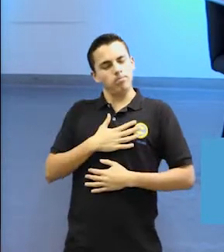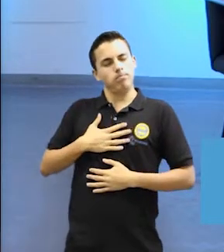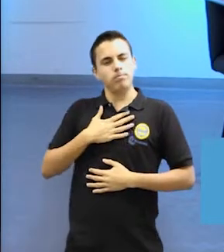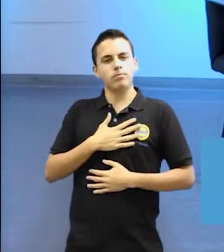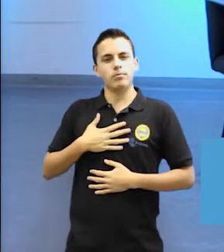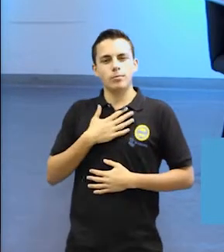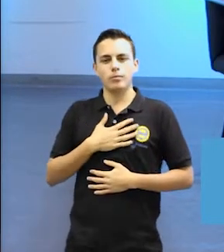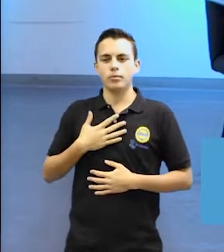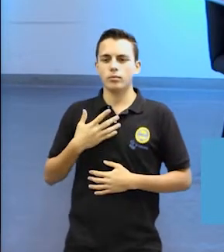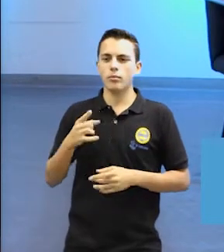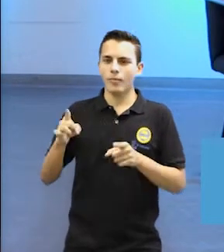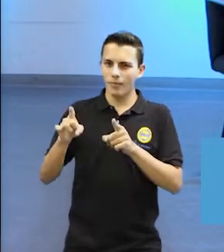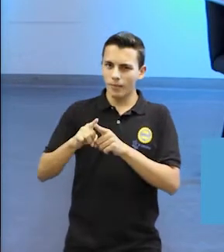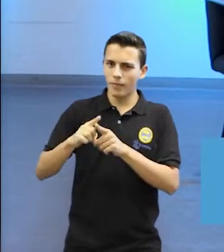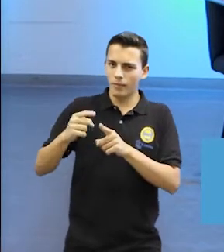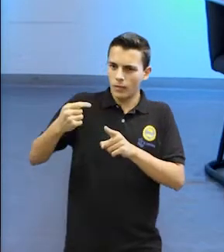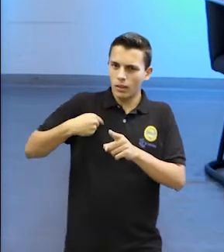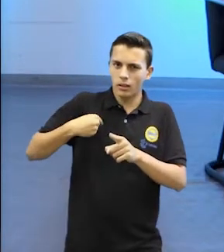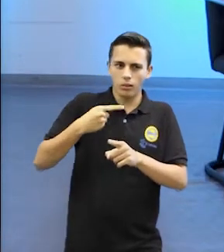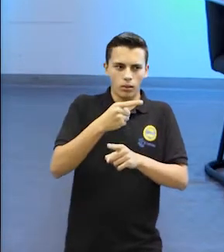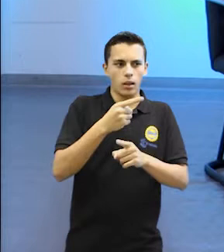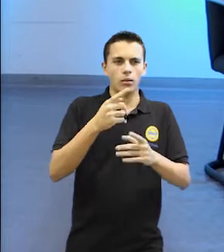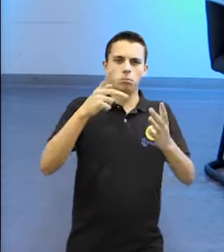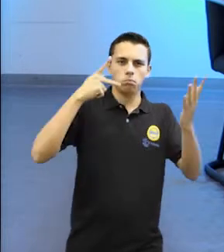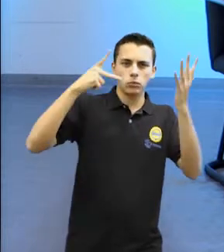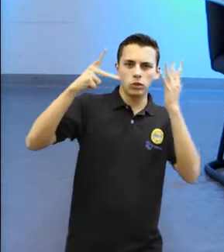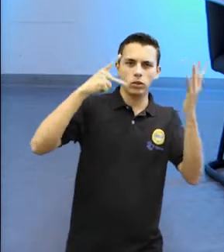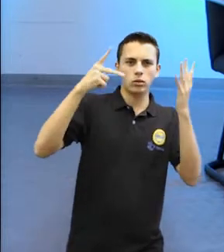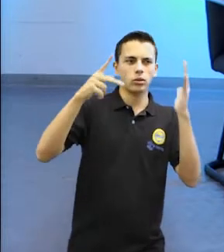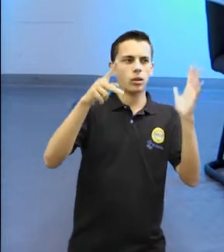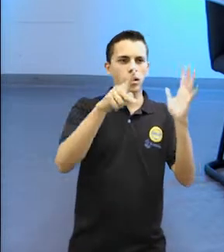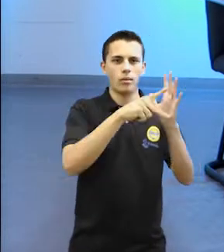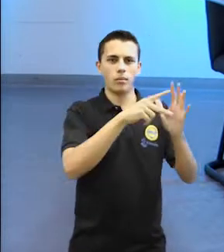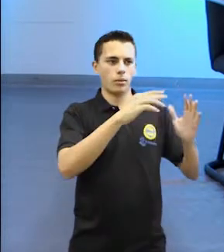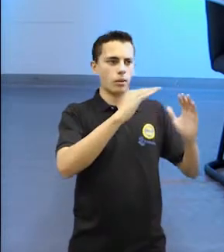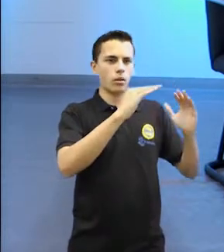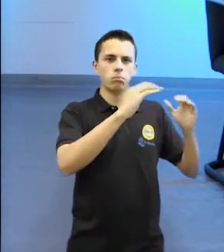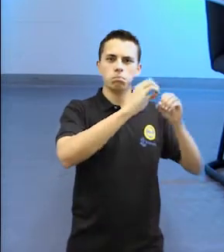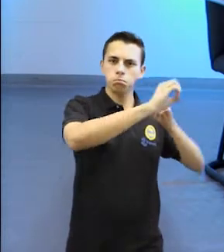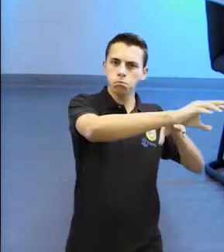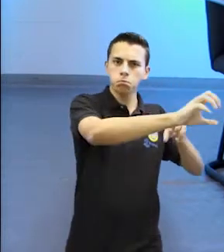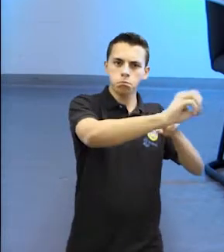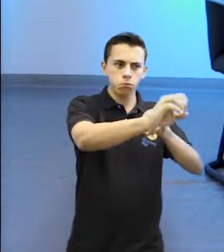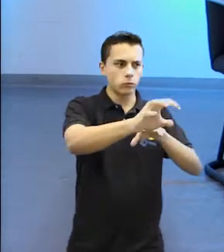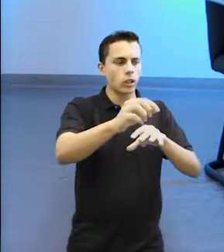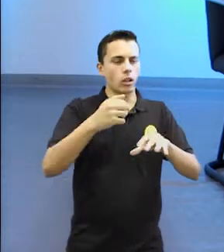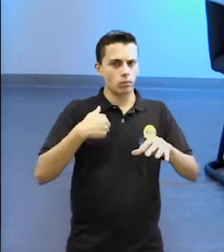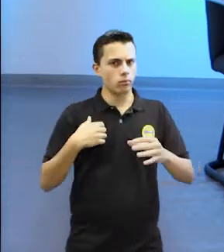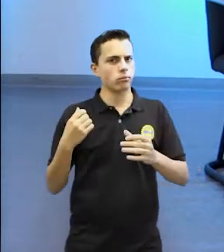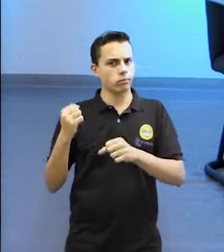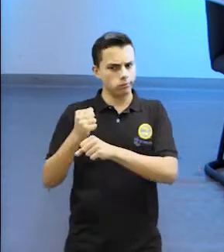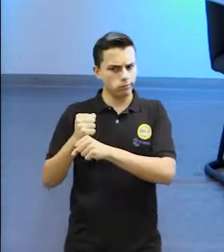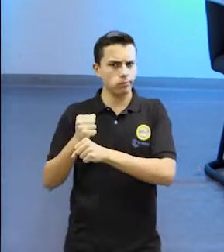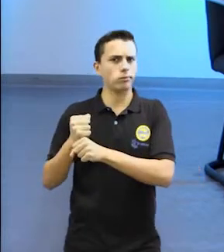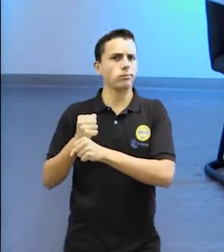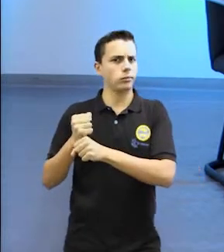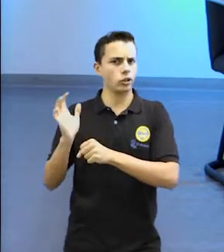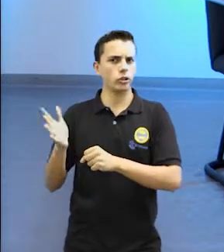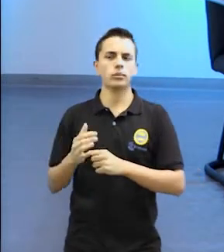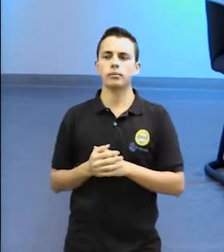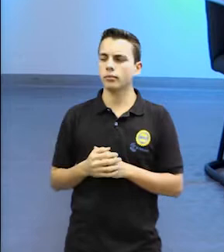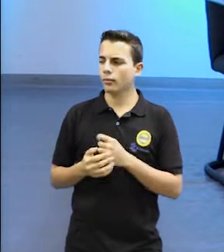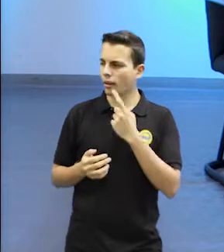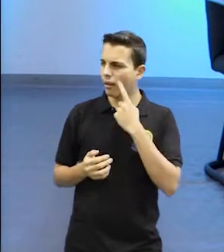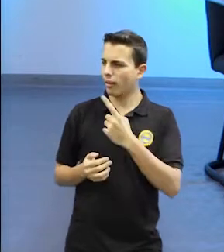né? Eu atuei muito tempo na área da psicologia, na educação. Aliás, eu acho bom a gente falar, né, para o nosso telespectador. Você